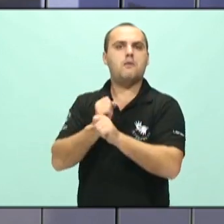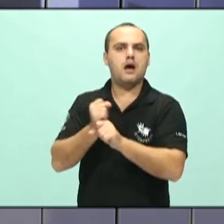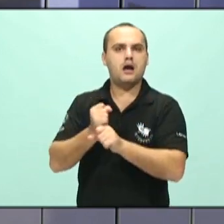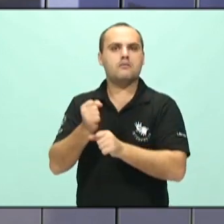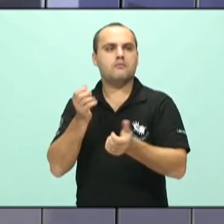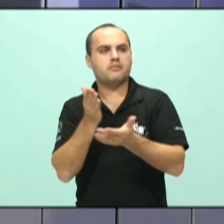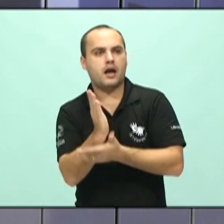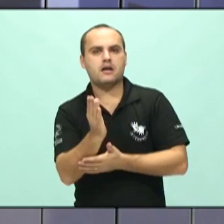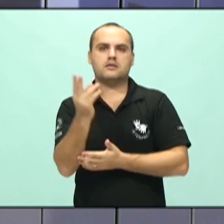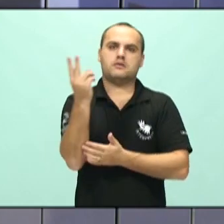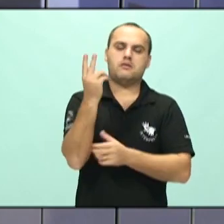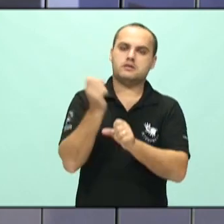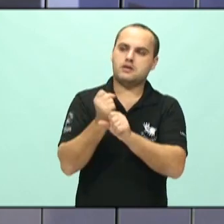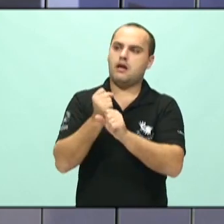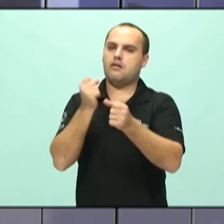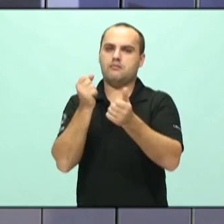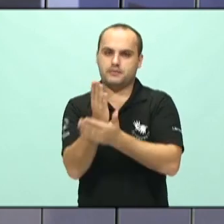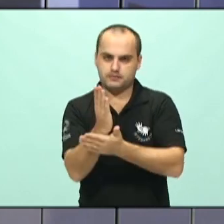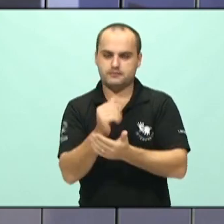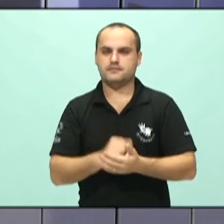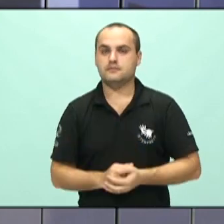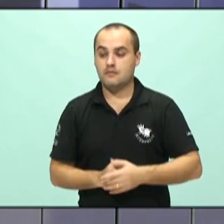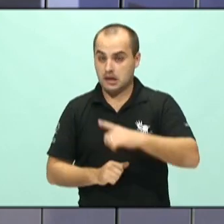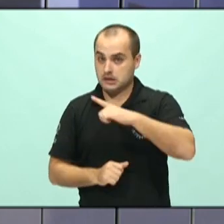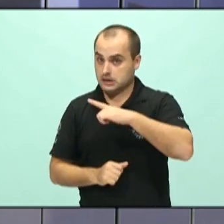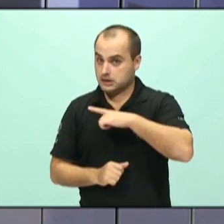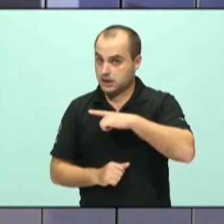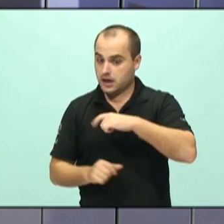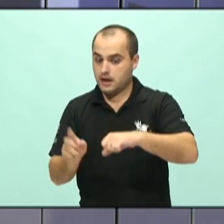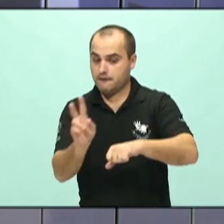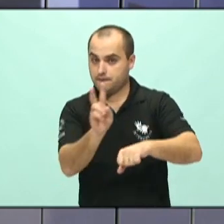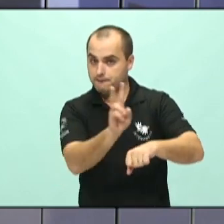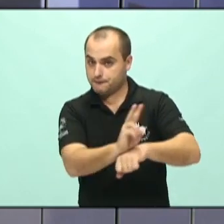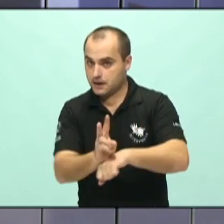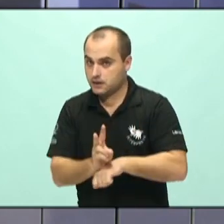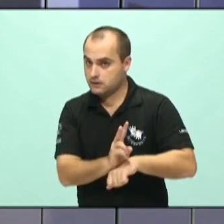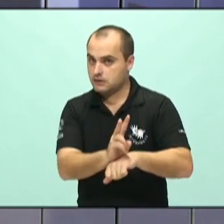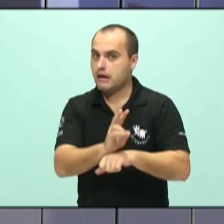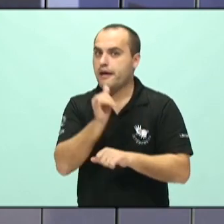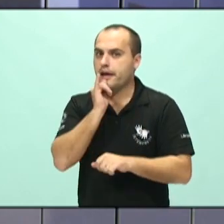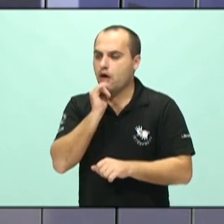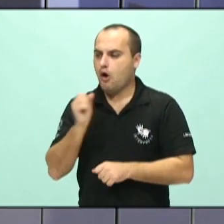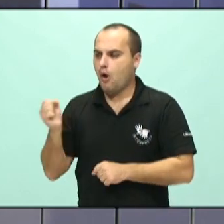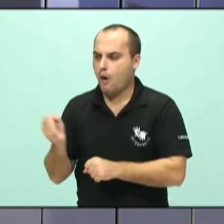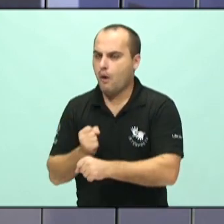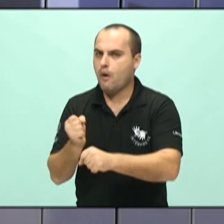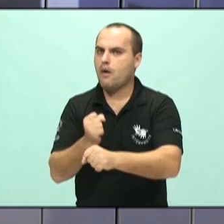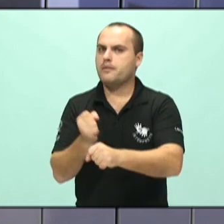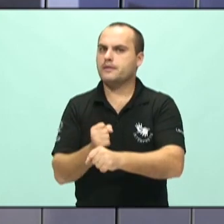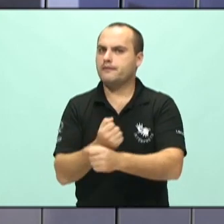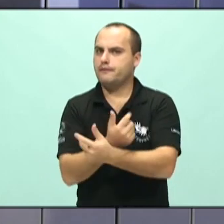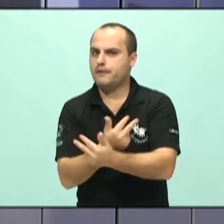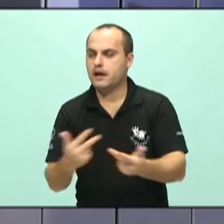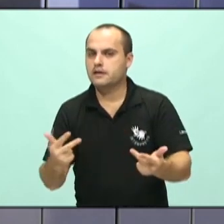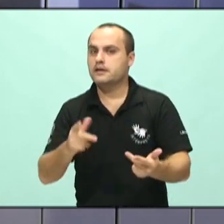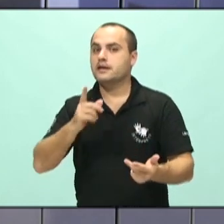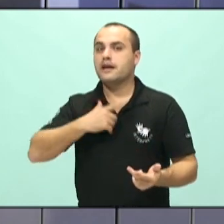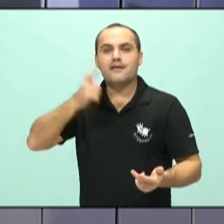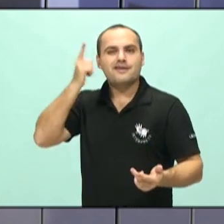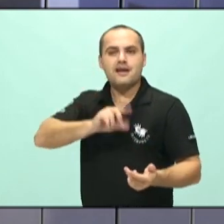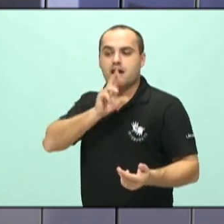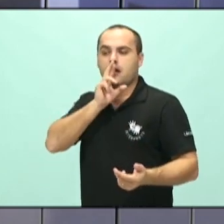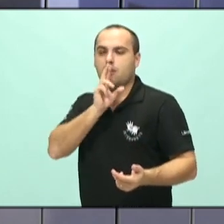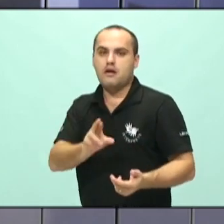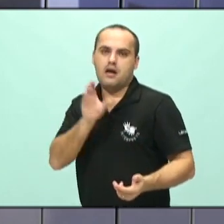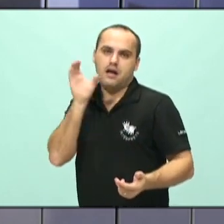anos, entendeu? As coisas vão indo. E tem fiscalizações que a gente faz, como por exemplo de obras e tudo mais, que você consegue um resultado mais